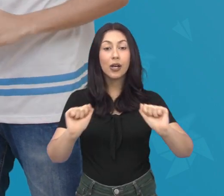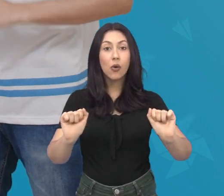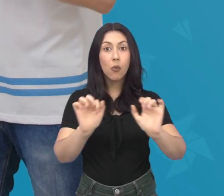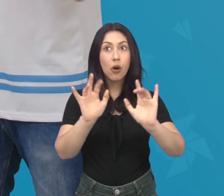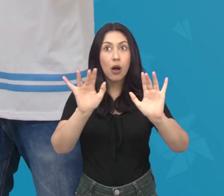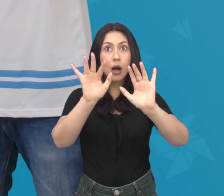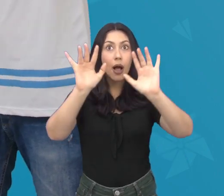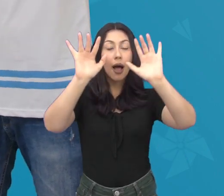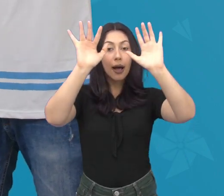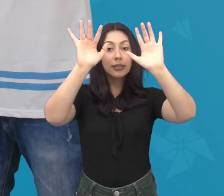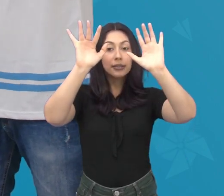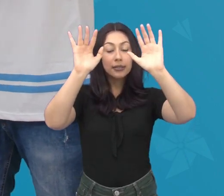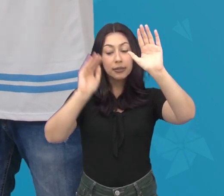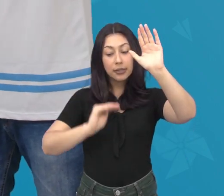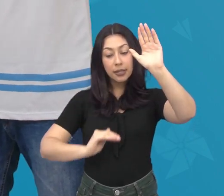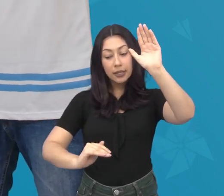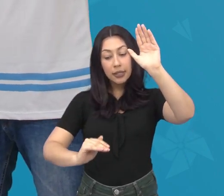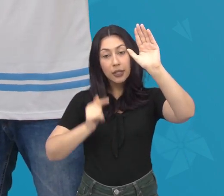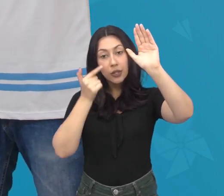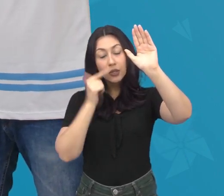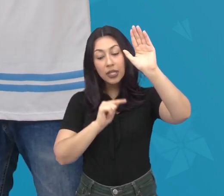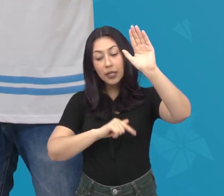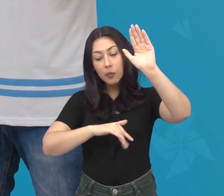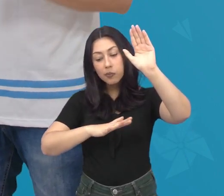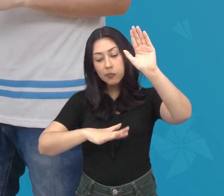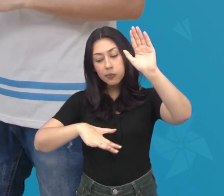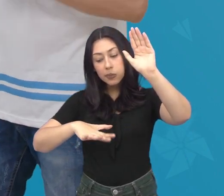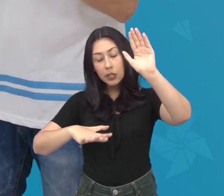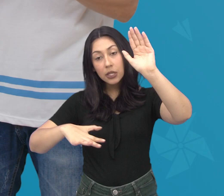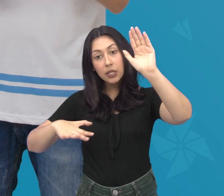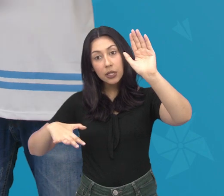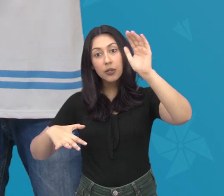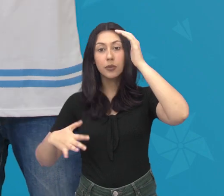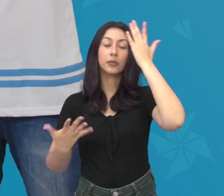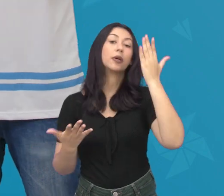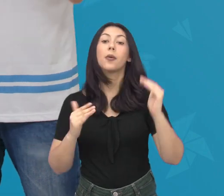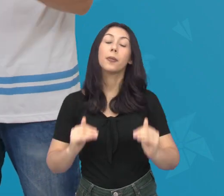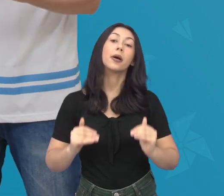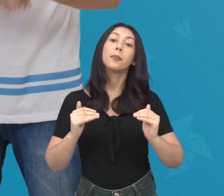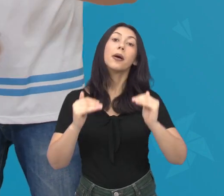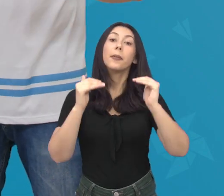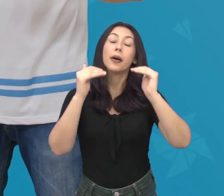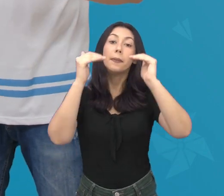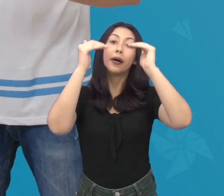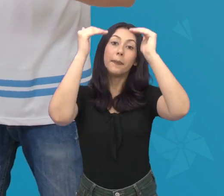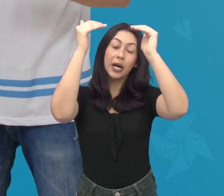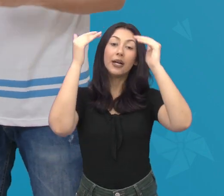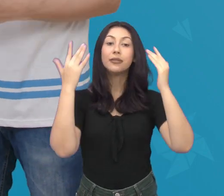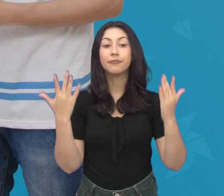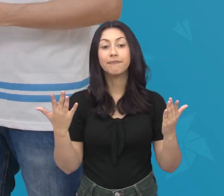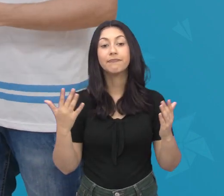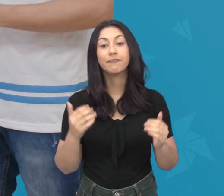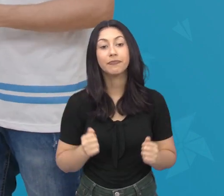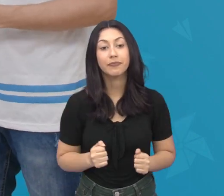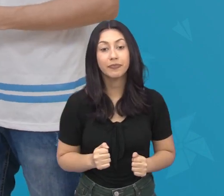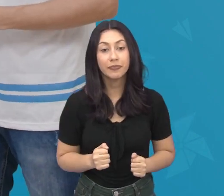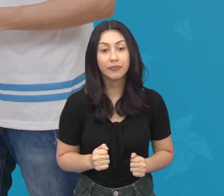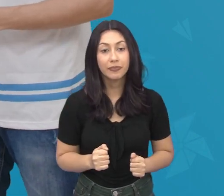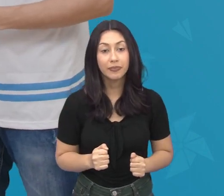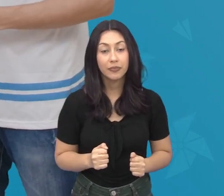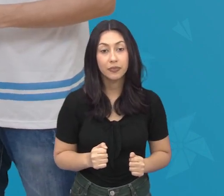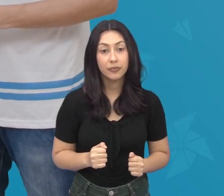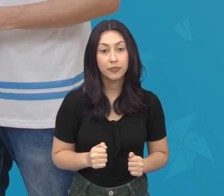gás que se restou e na baixa a gente consegue retirar o líquido, né? Que ele vai se condensar novamente, então a gente consegue retirar esse líquido